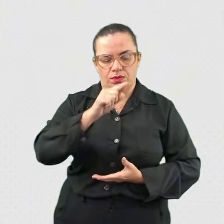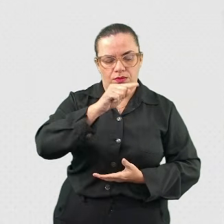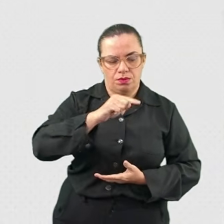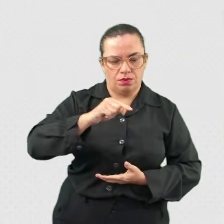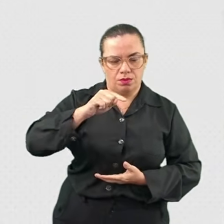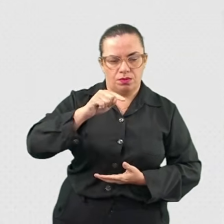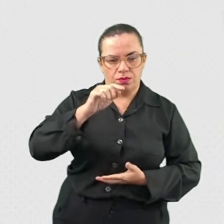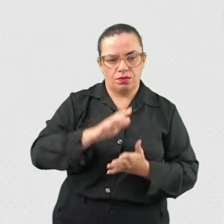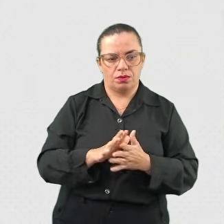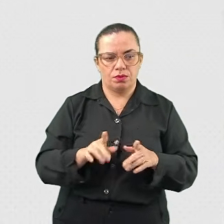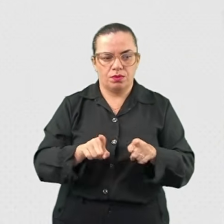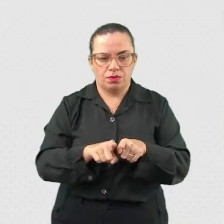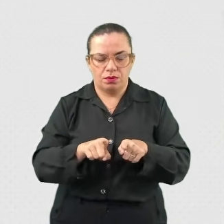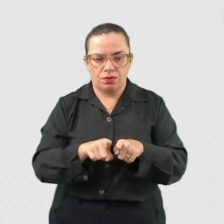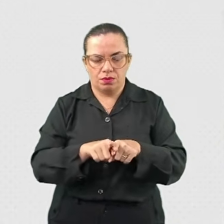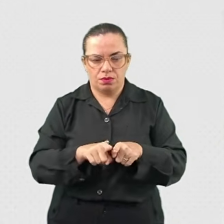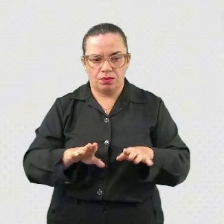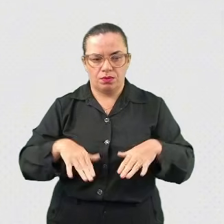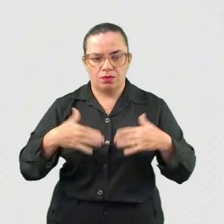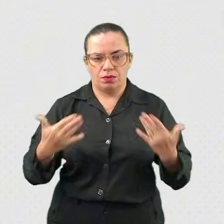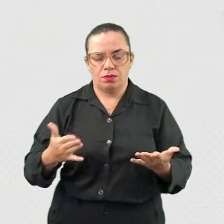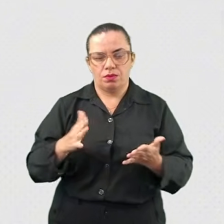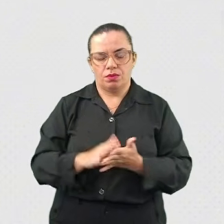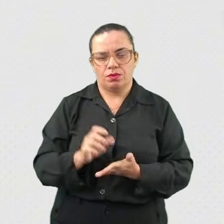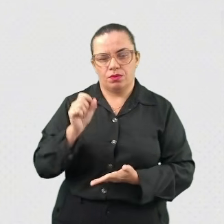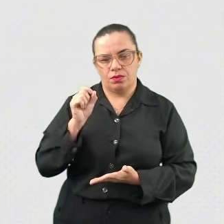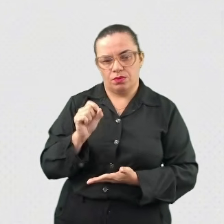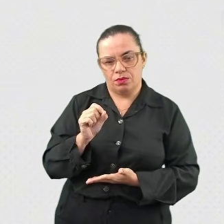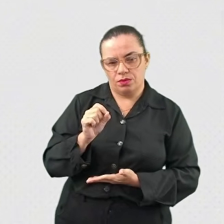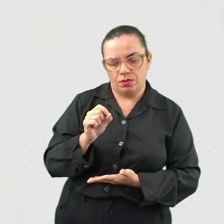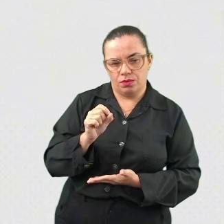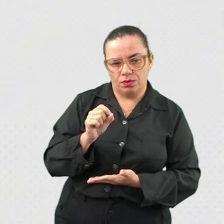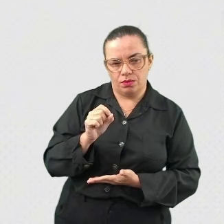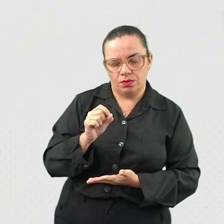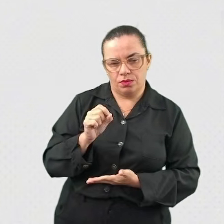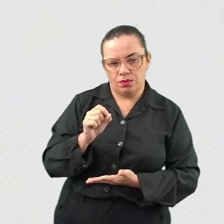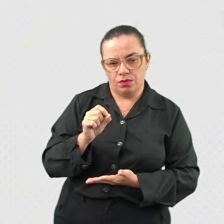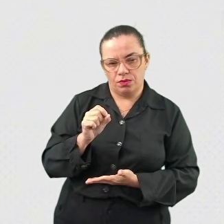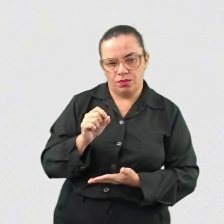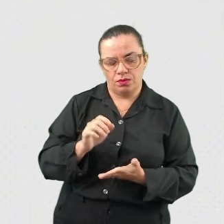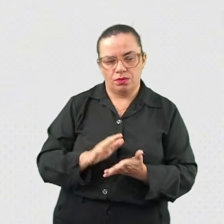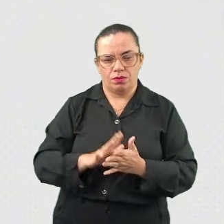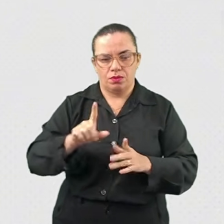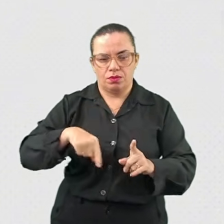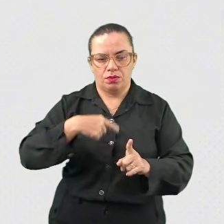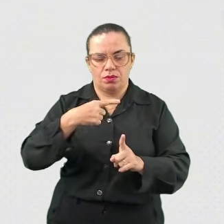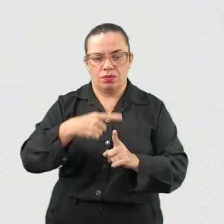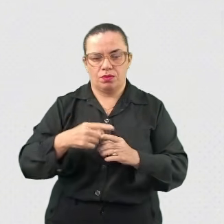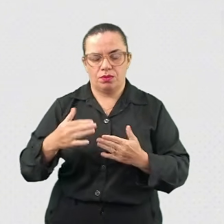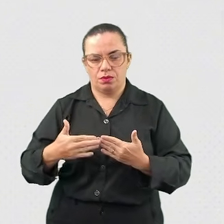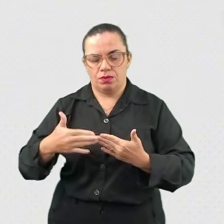externo. Tá? No caso, turma, a soma dos ângulos externos, isso aqui chamado de